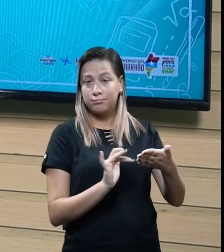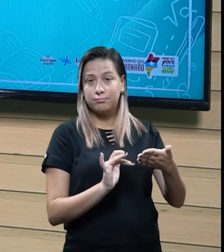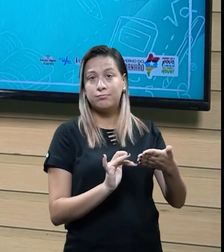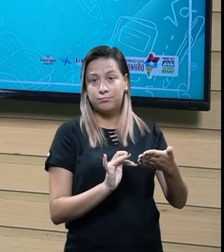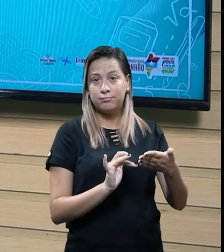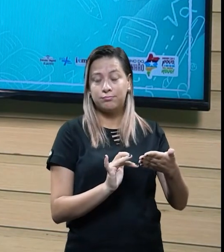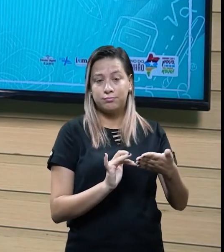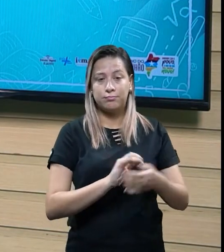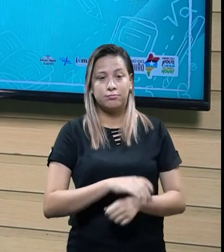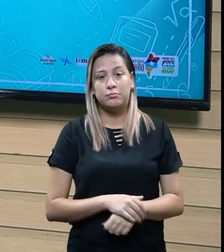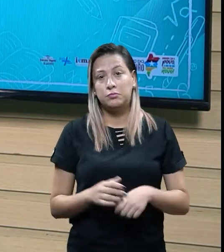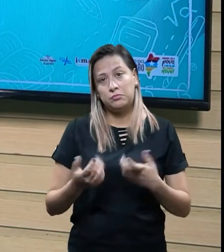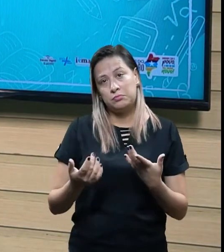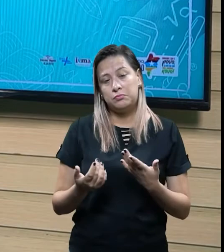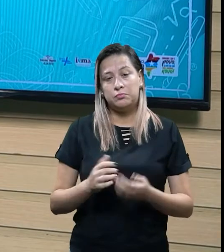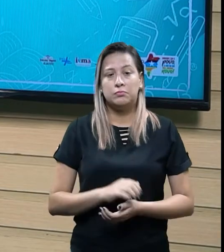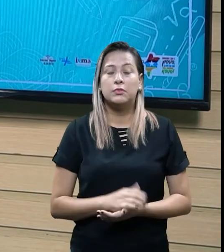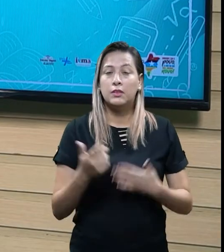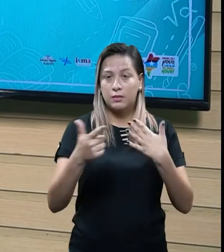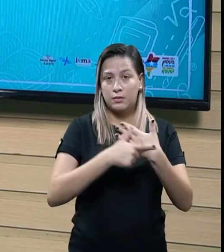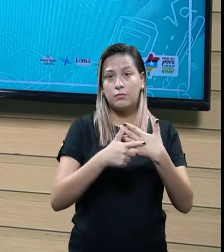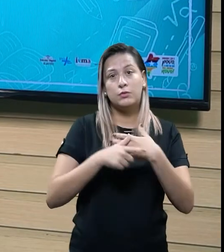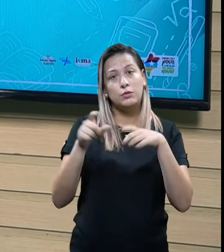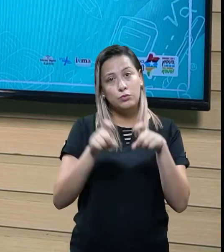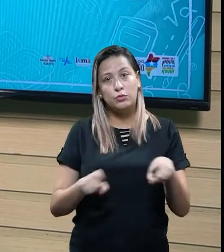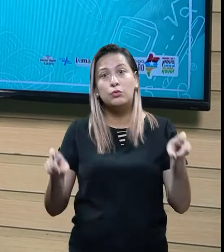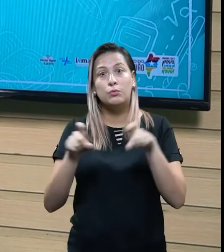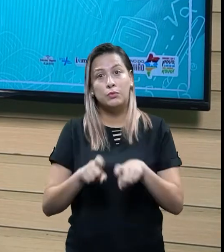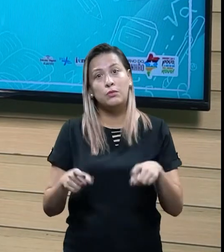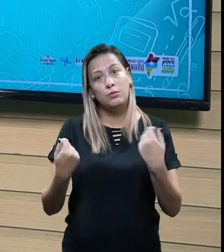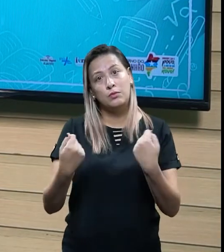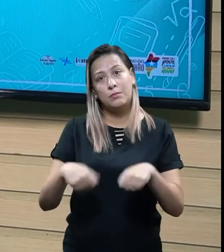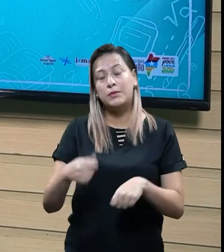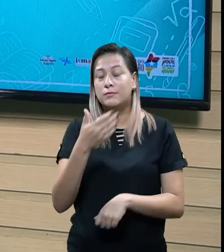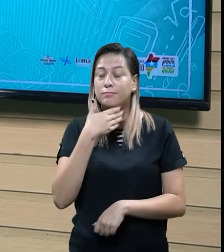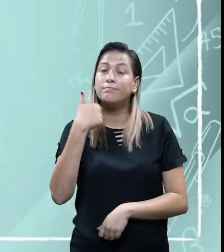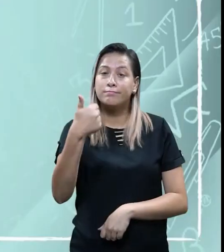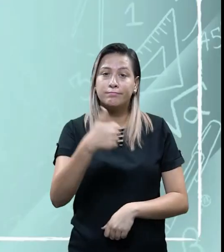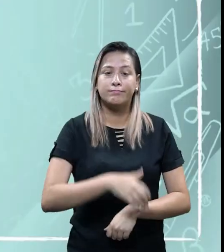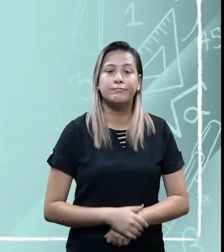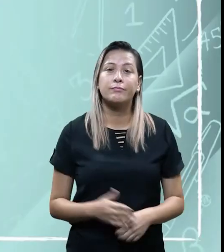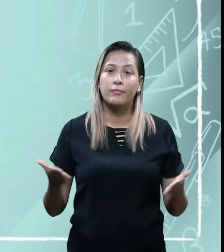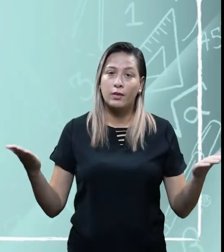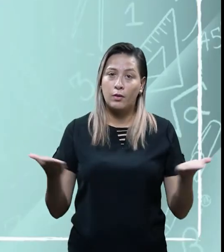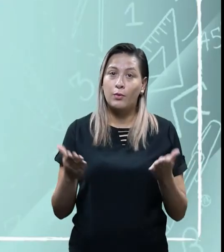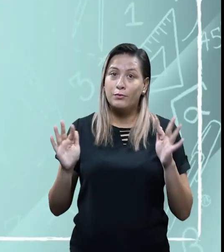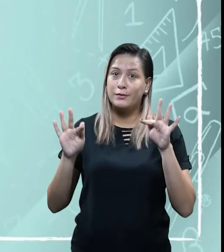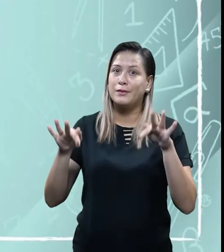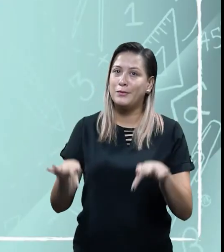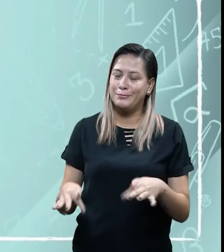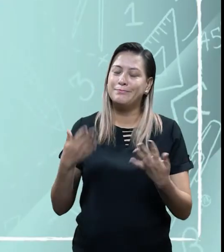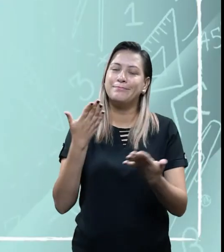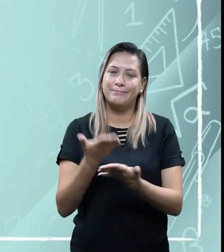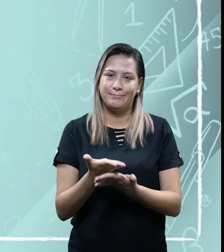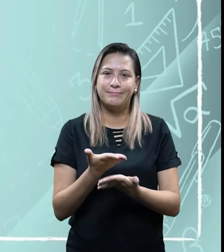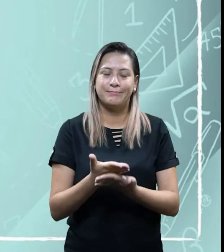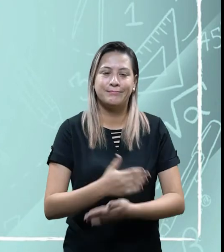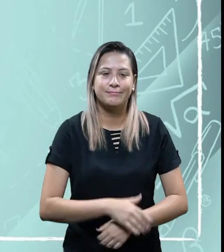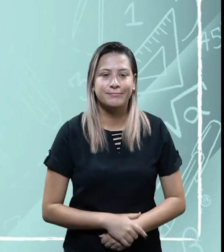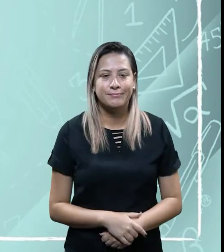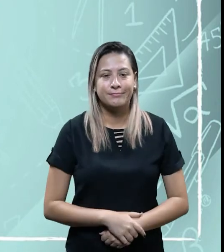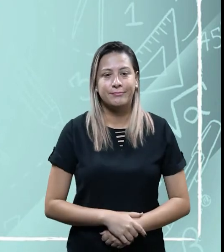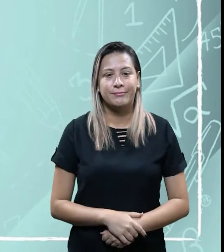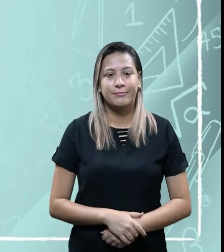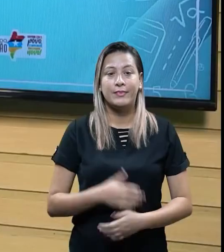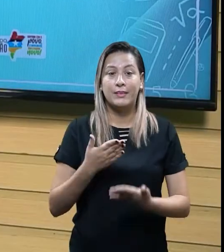você pode usar o celular como um computador normal e às vezes até com mais capacidade. A gente encerra a nossa primeira